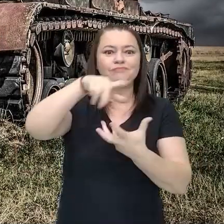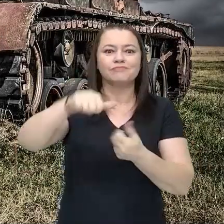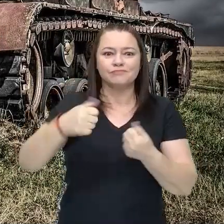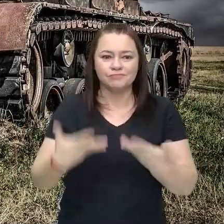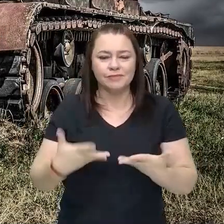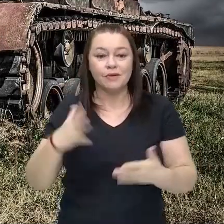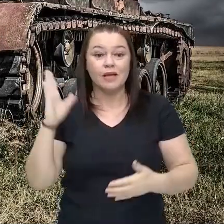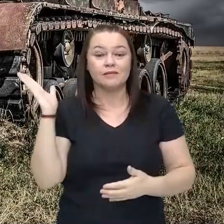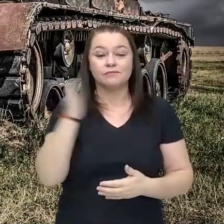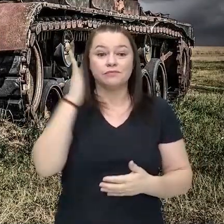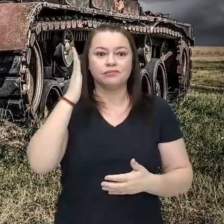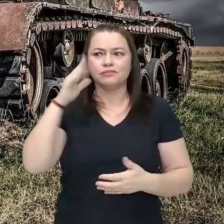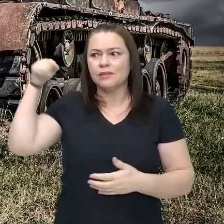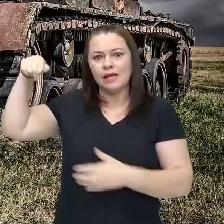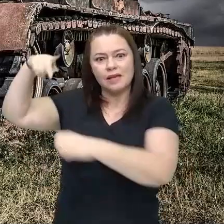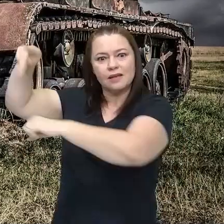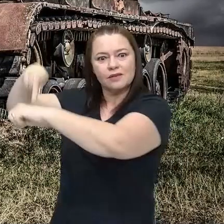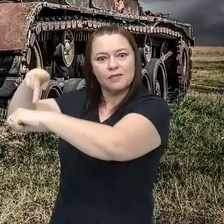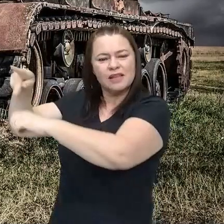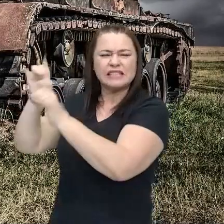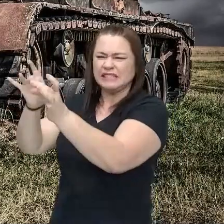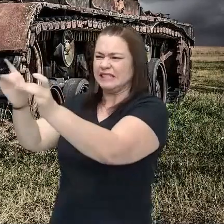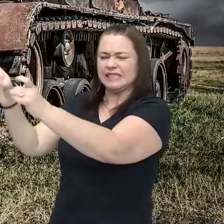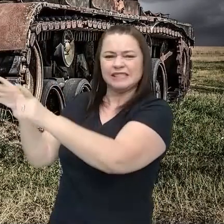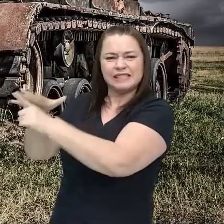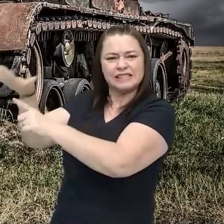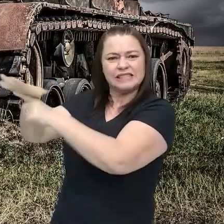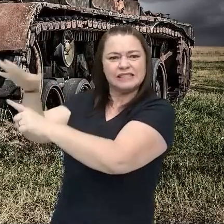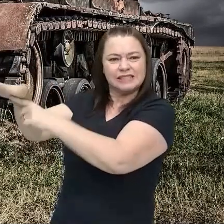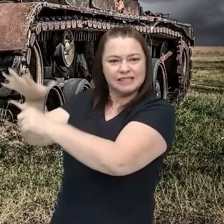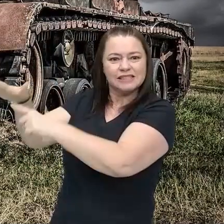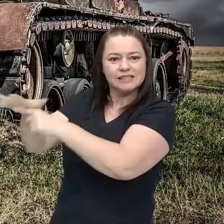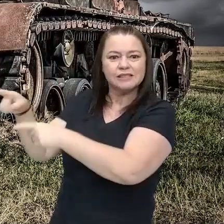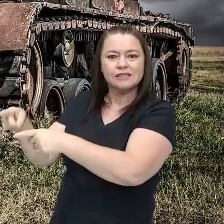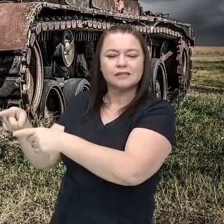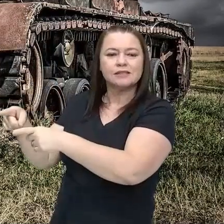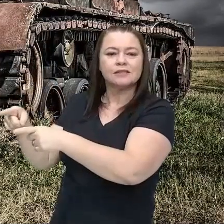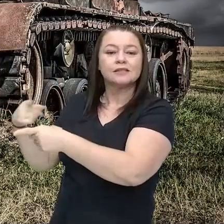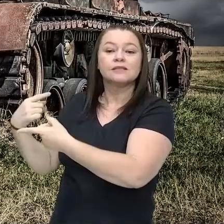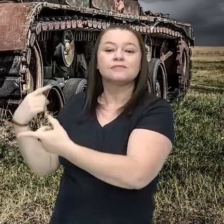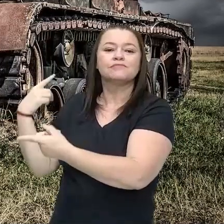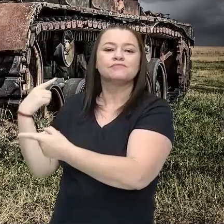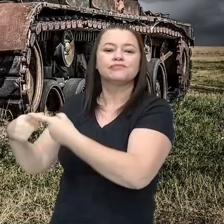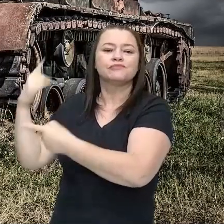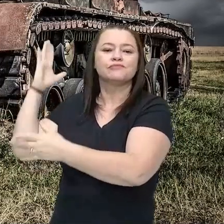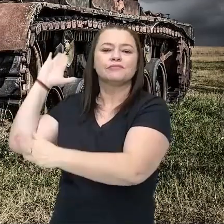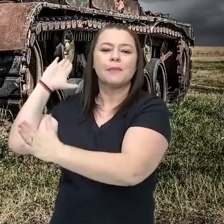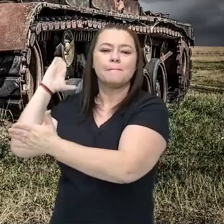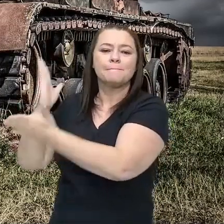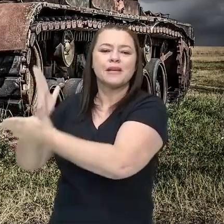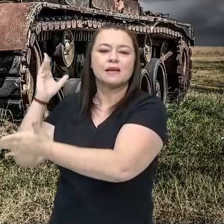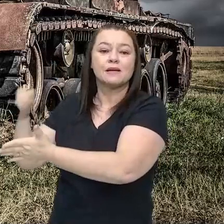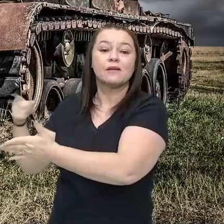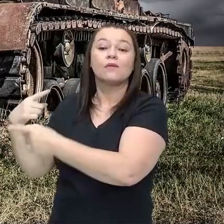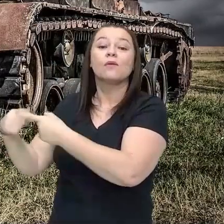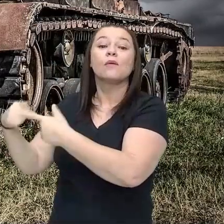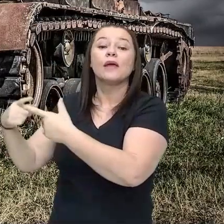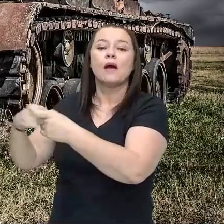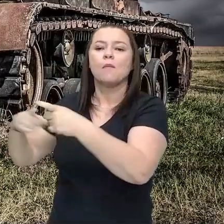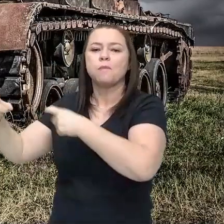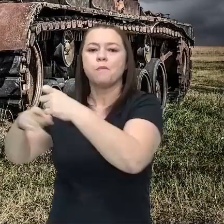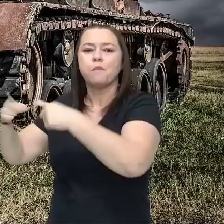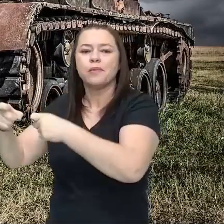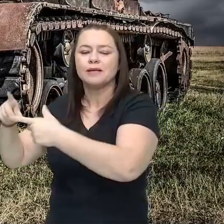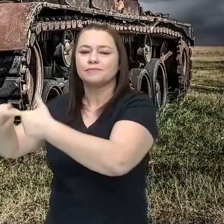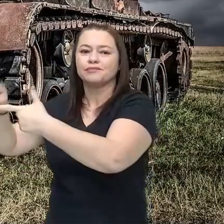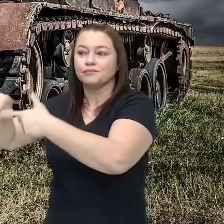De repente, a Ásia, que vendia o produto, a Malásia, tiveram que cortar porque a guerra fez com que acontecesse um probleminha lá. E os